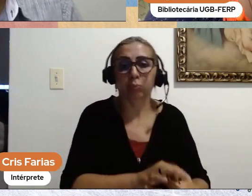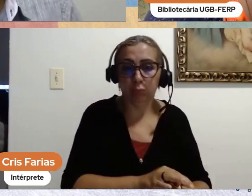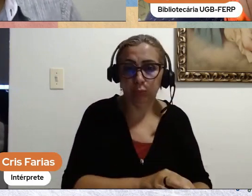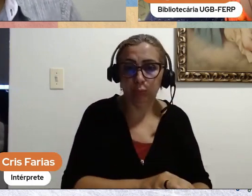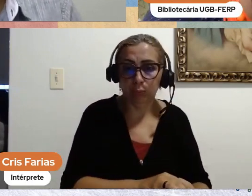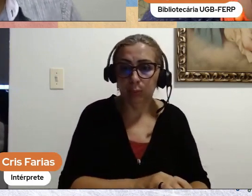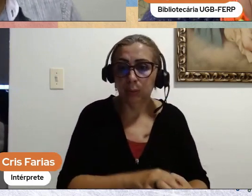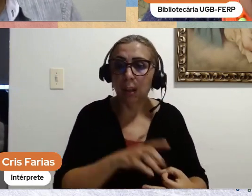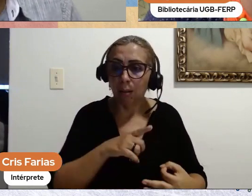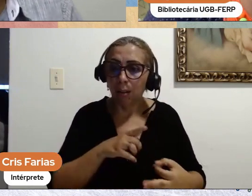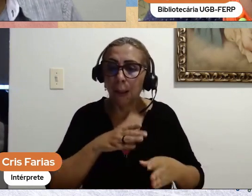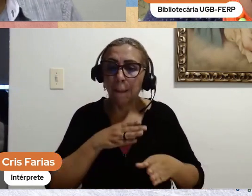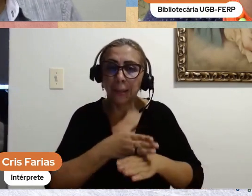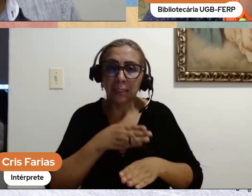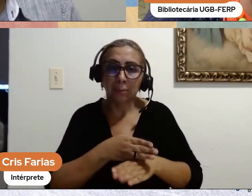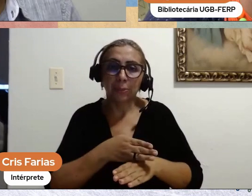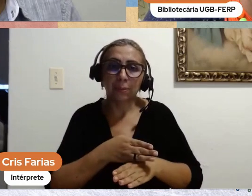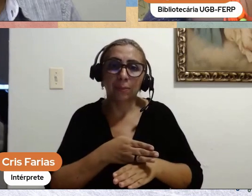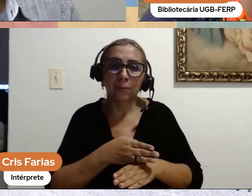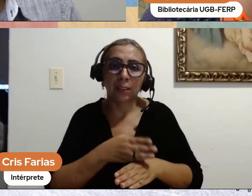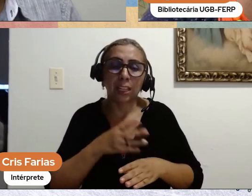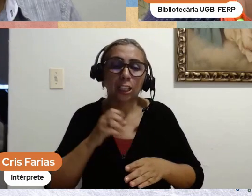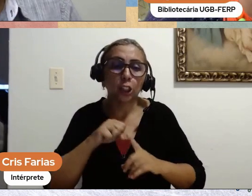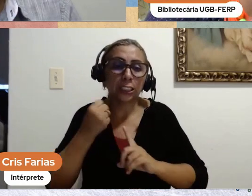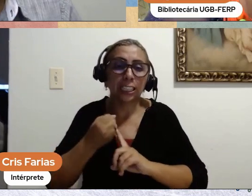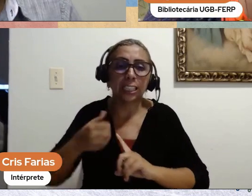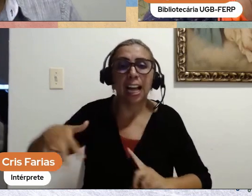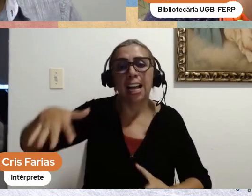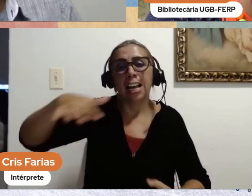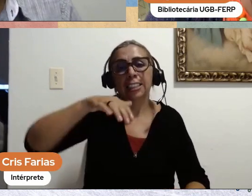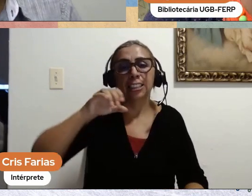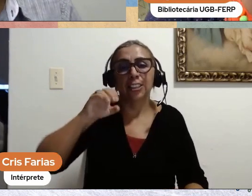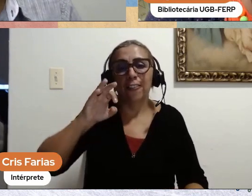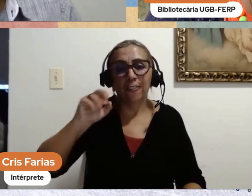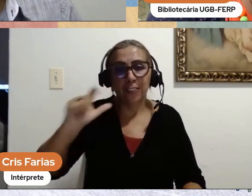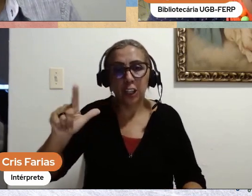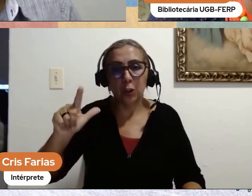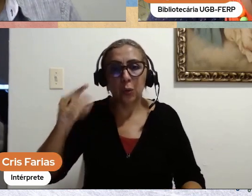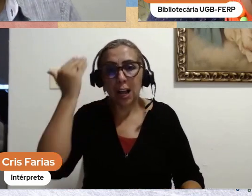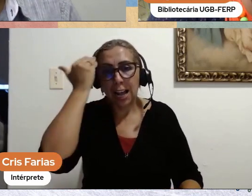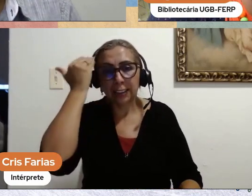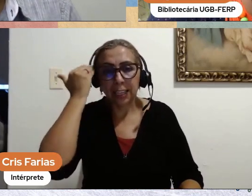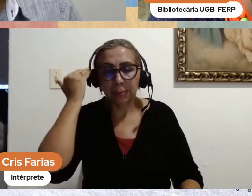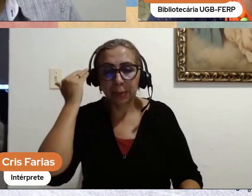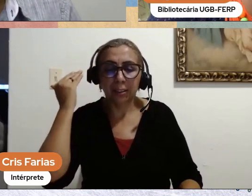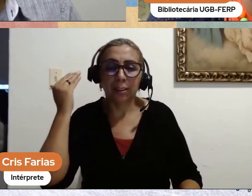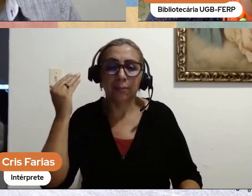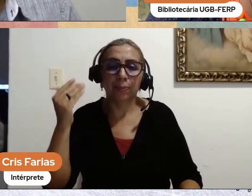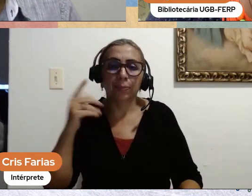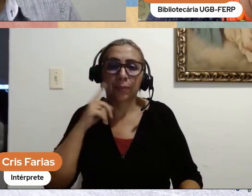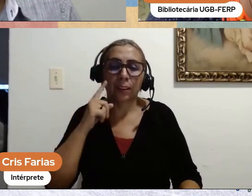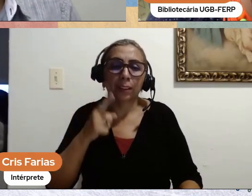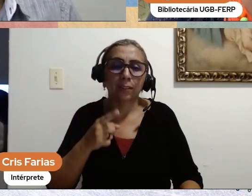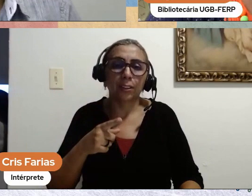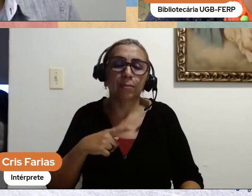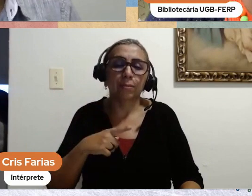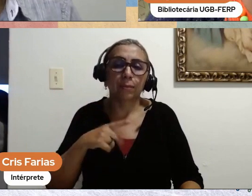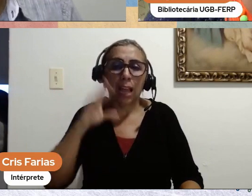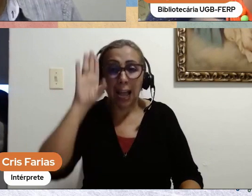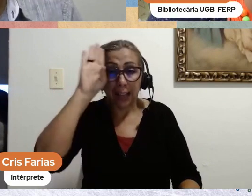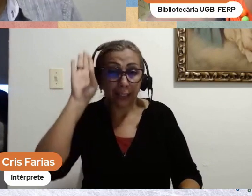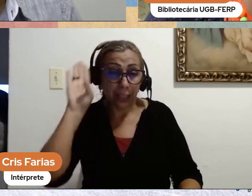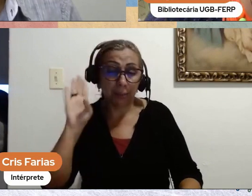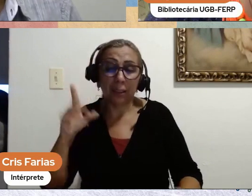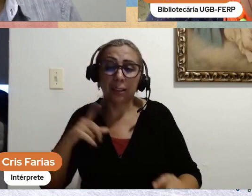ele participa dessa sociedade civil, acadêmica, né? Olha como que cresceram os podcasts com a pandemia, já